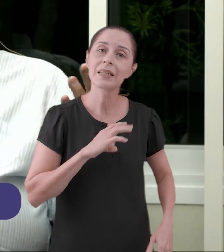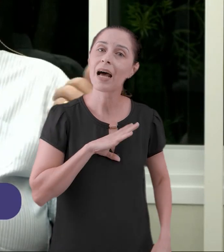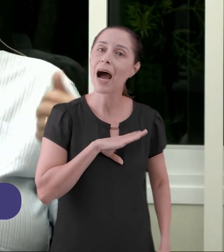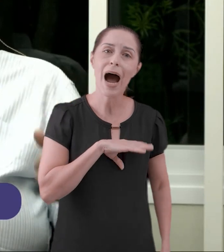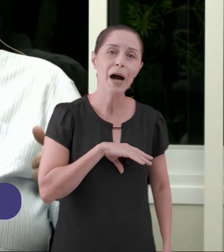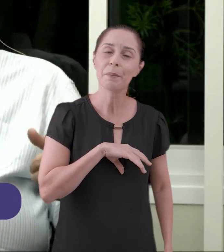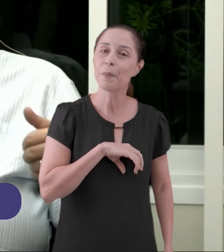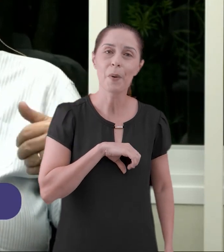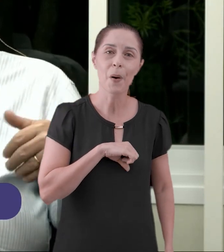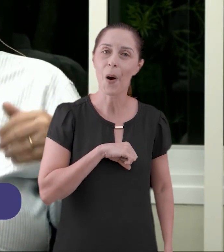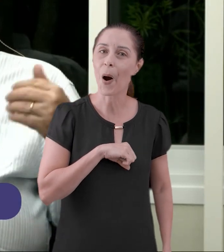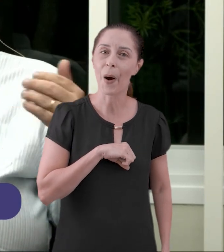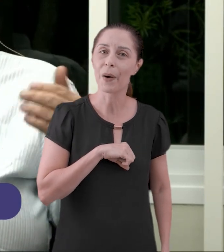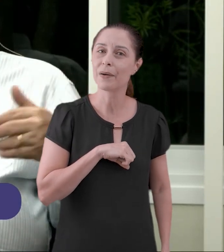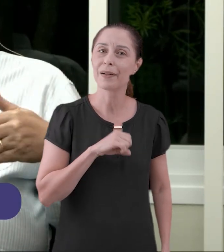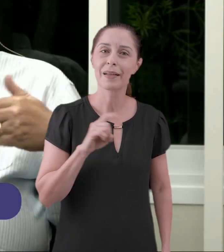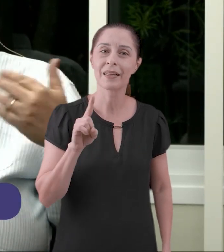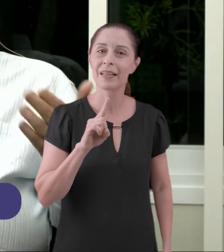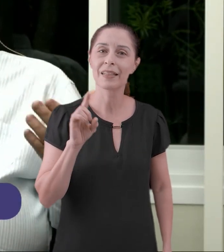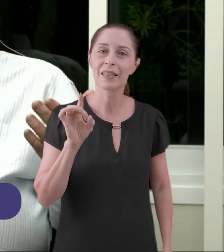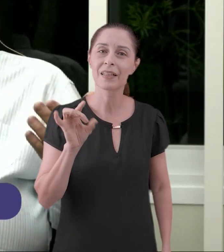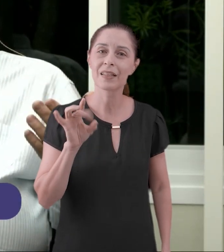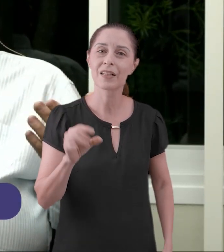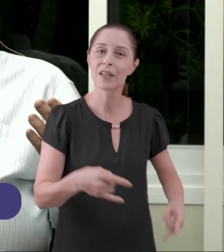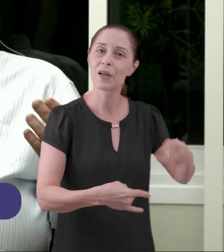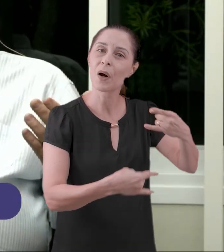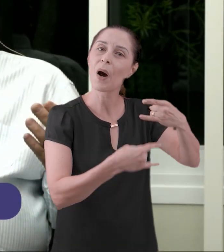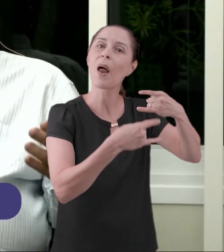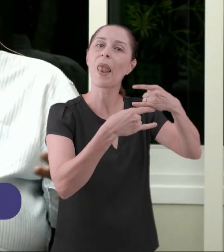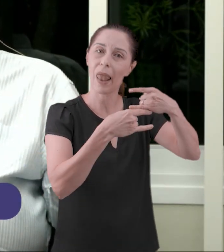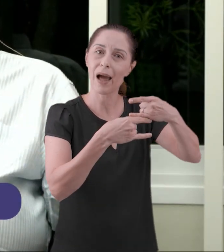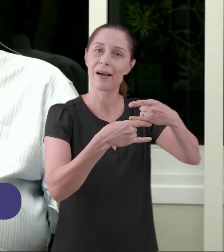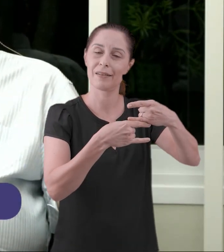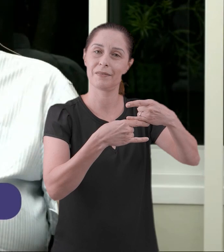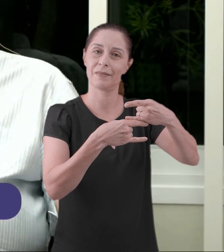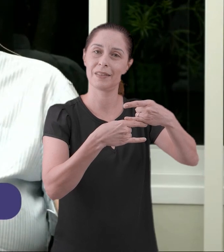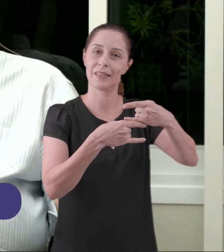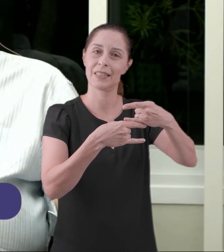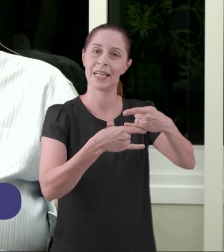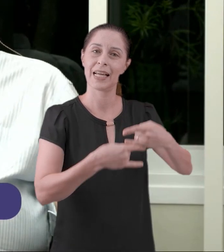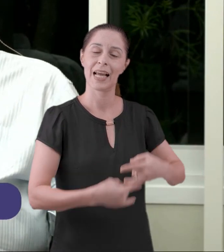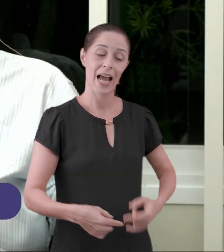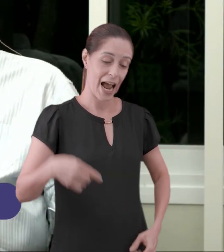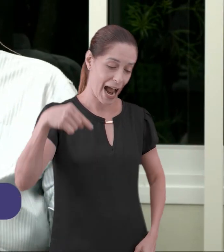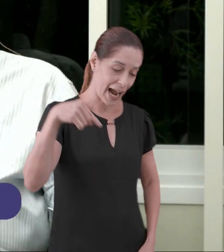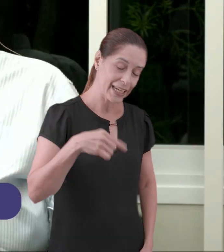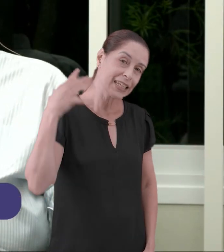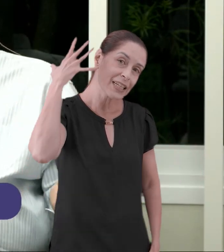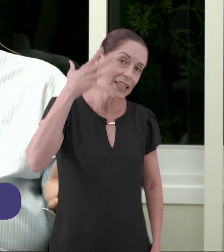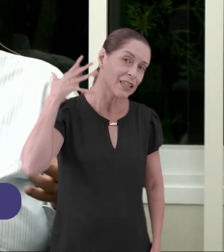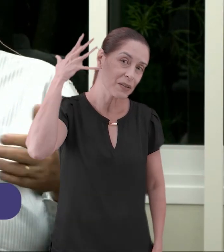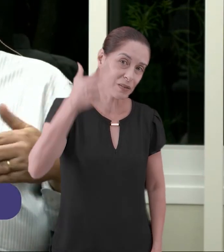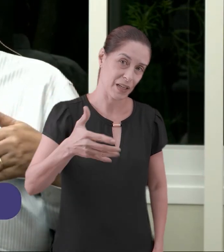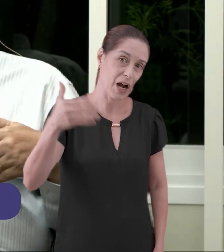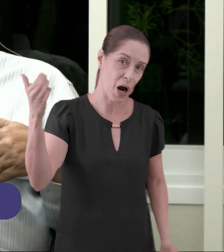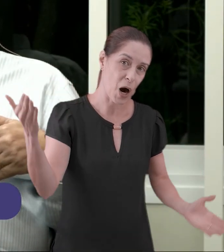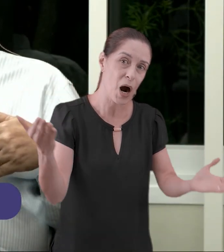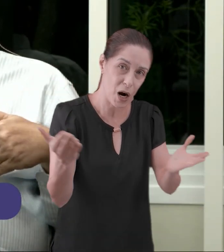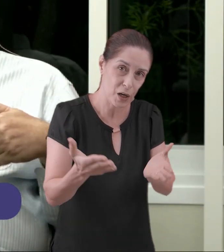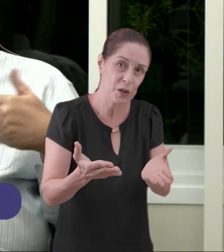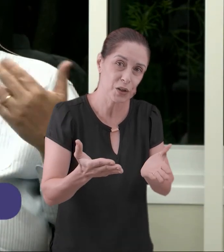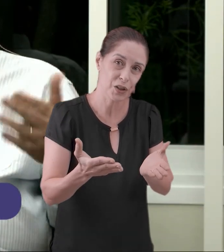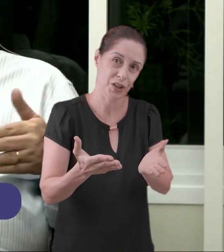Então, eu quero dar um testemunho. Nós estamos fazendo essa live aqui porque elas já estão fazendo aqui, né? Nós não